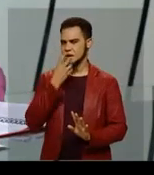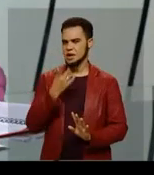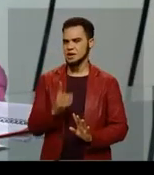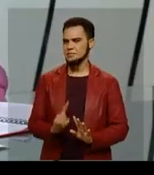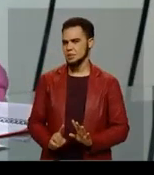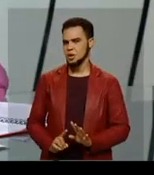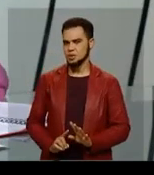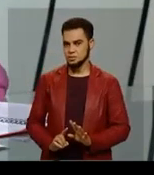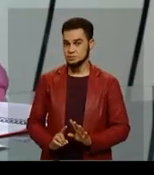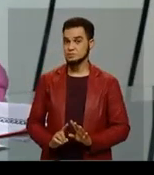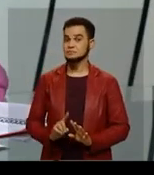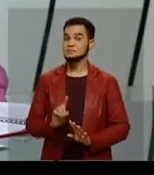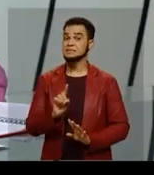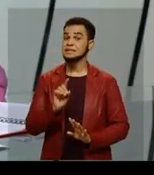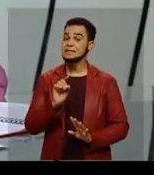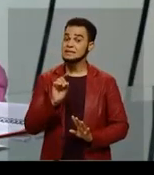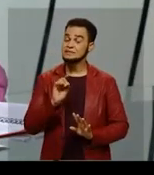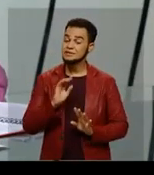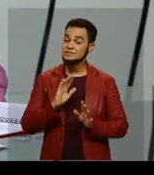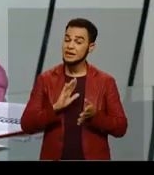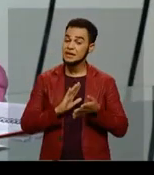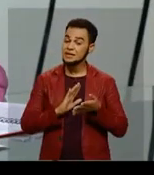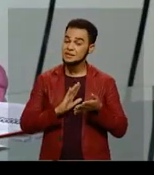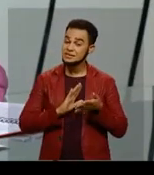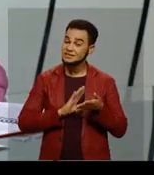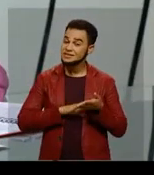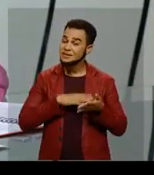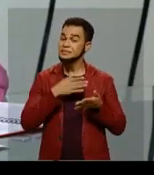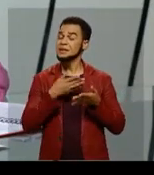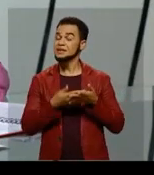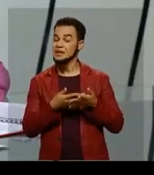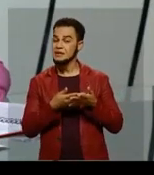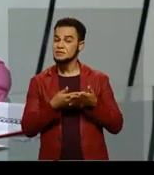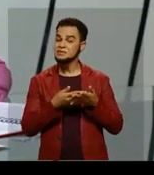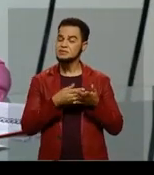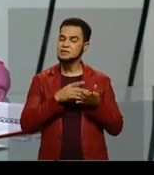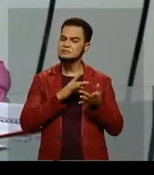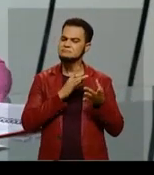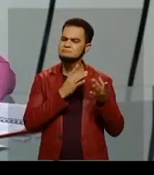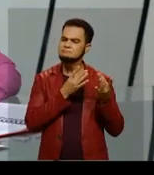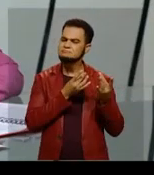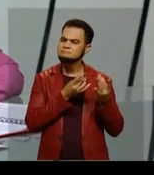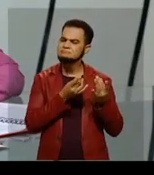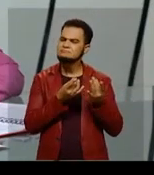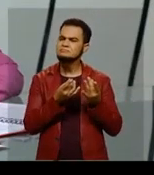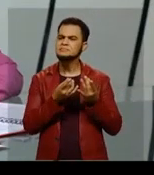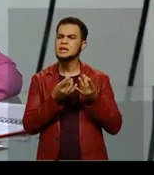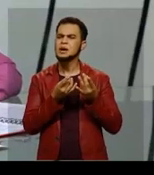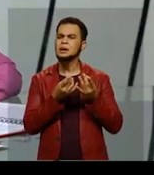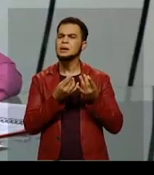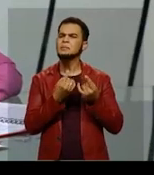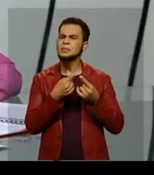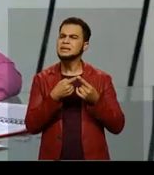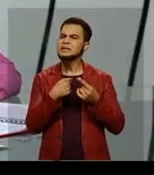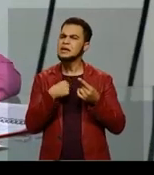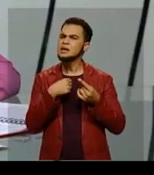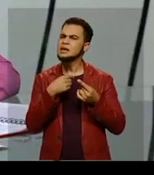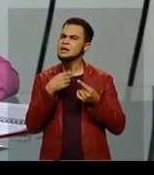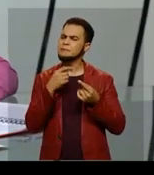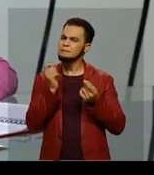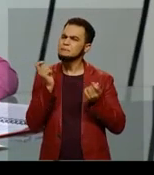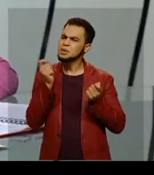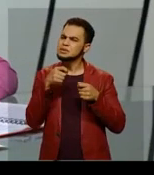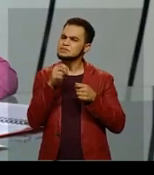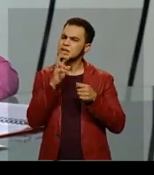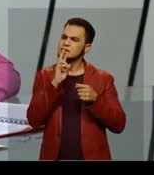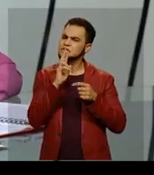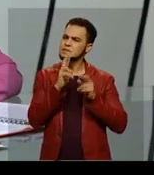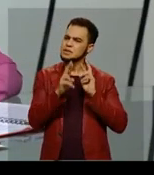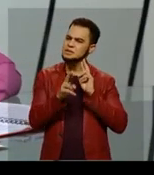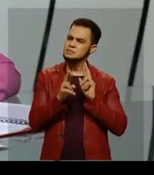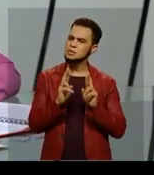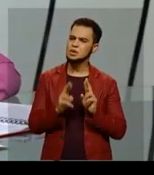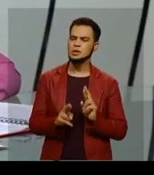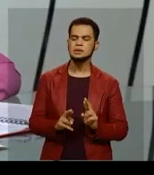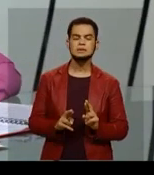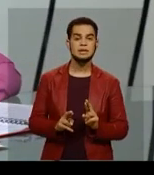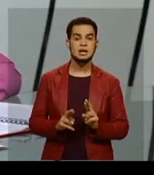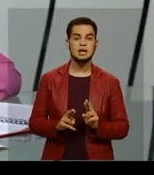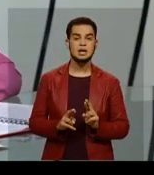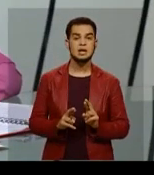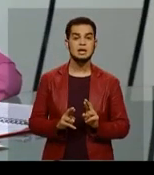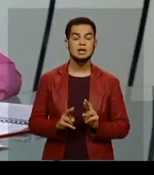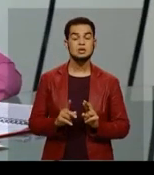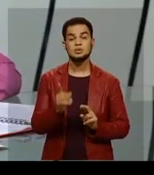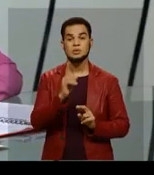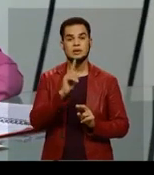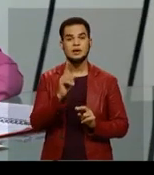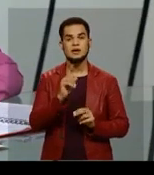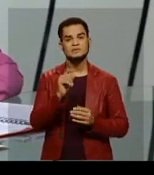Você a interpretar até onde você tem que pegar ali, porque você tem alternativas para responder. Não é você escrever,